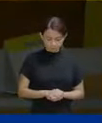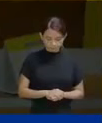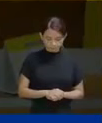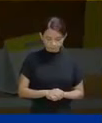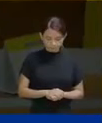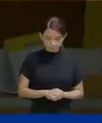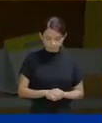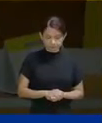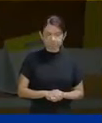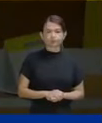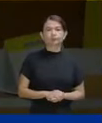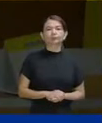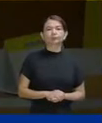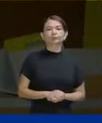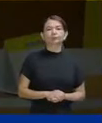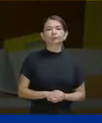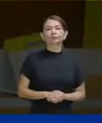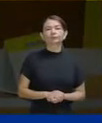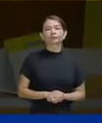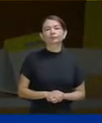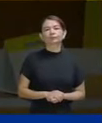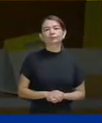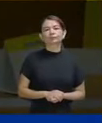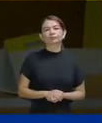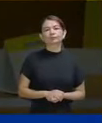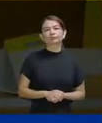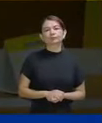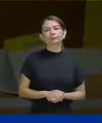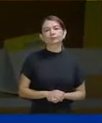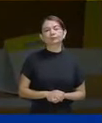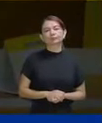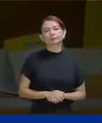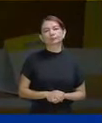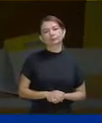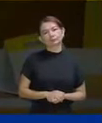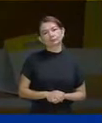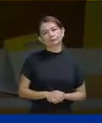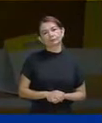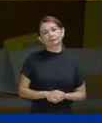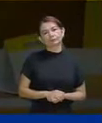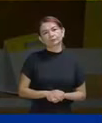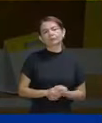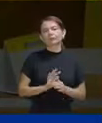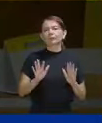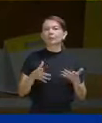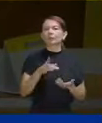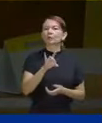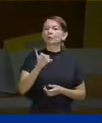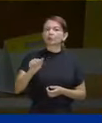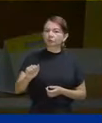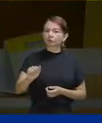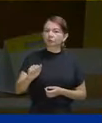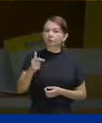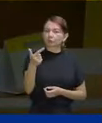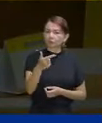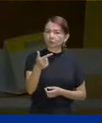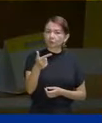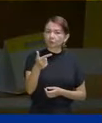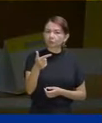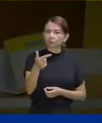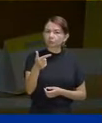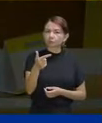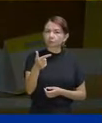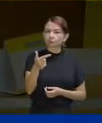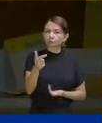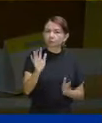Isso, na administrativa, tá? Então, Foco no desembargador Carmo Antônio. nós teremos quais as datas previstas? 1º, 2. Primeiro